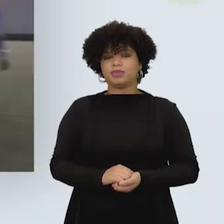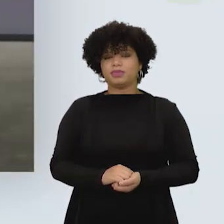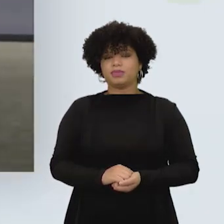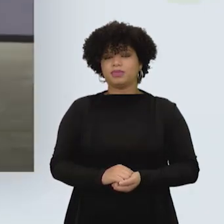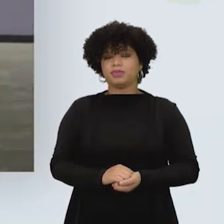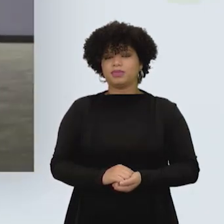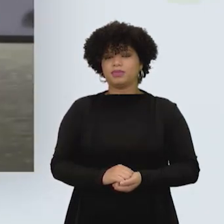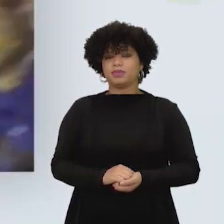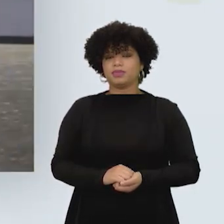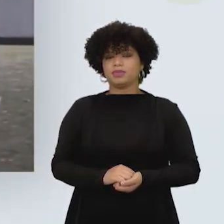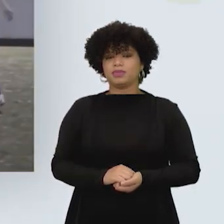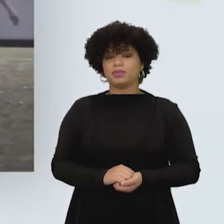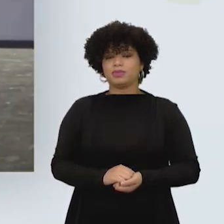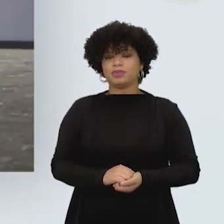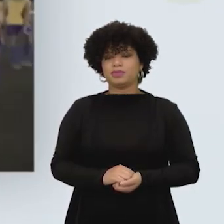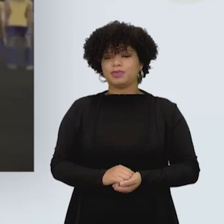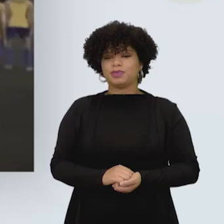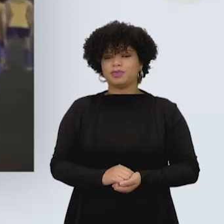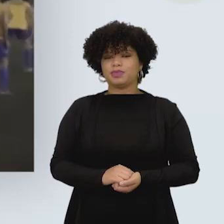do nosso, esquerda.